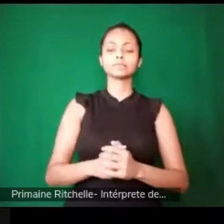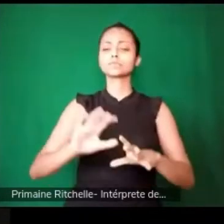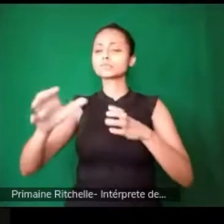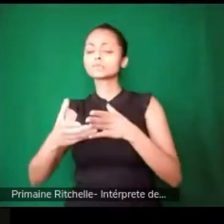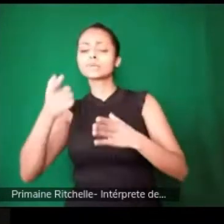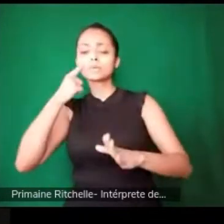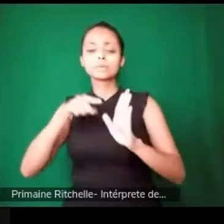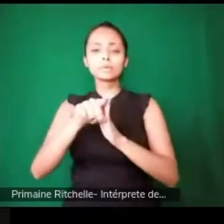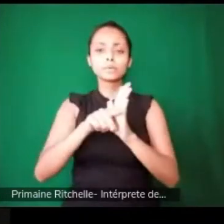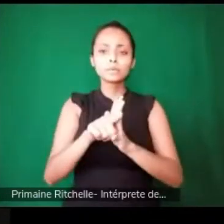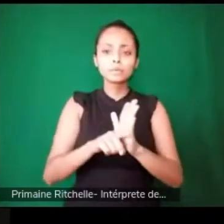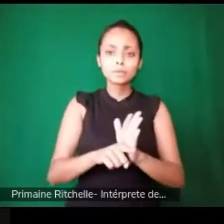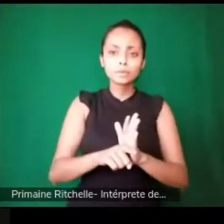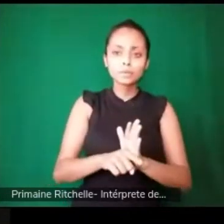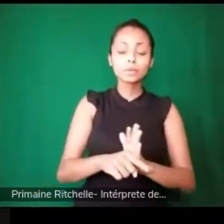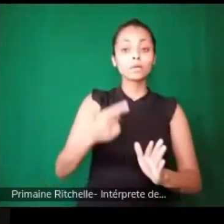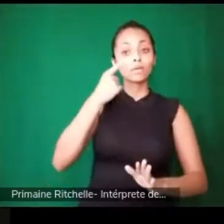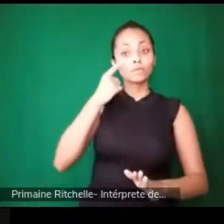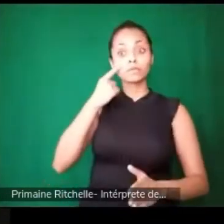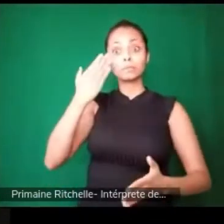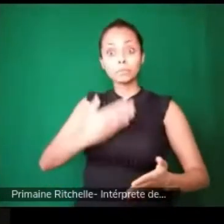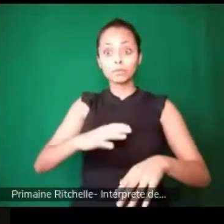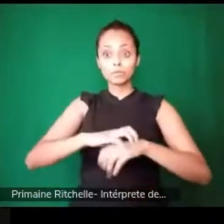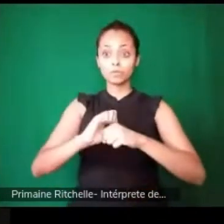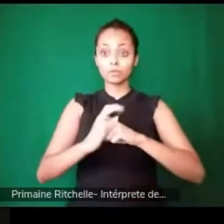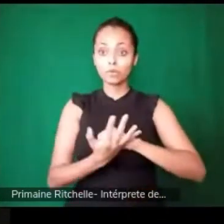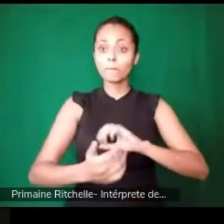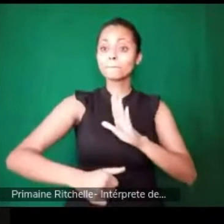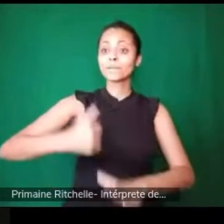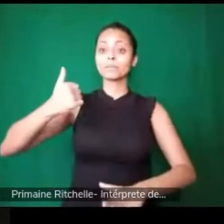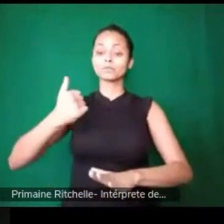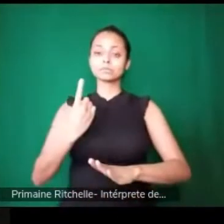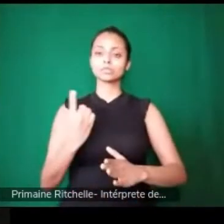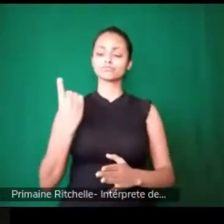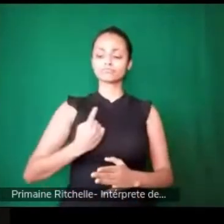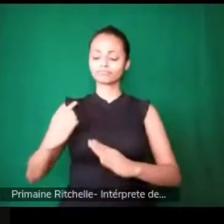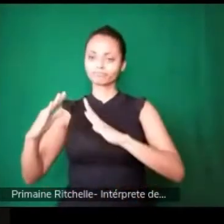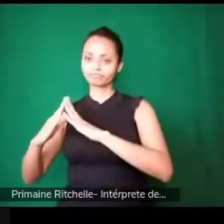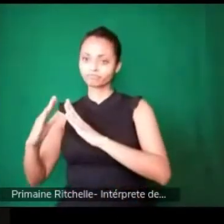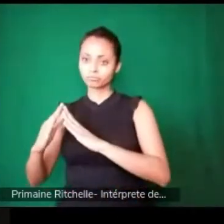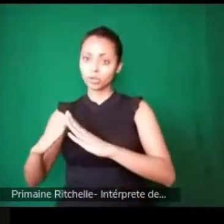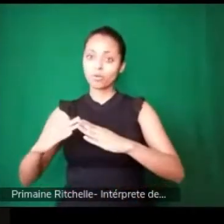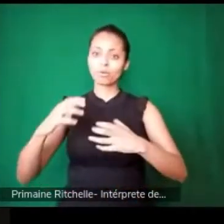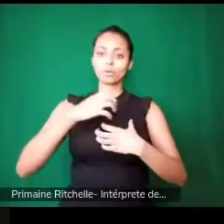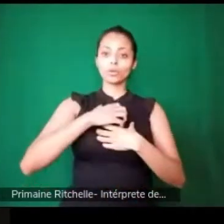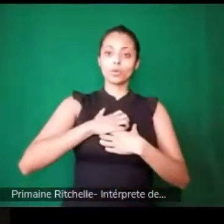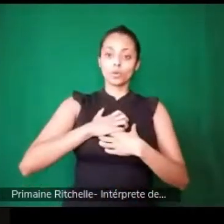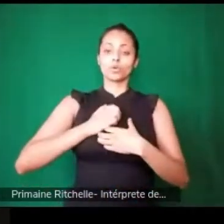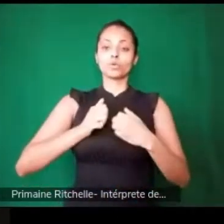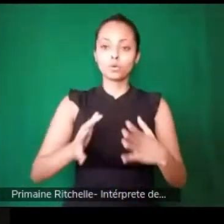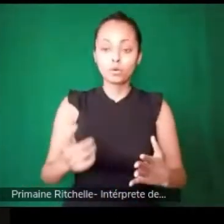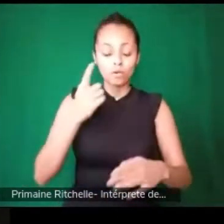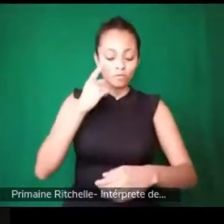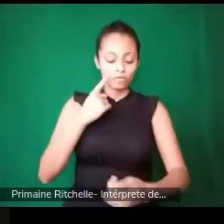dia de isolamento de caso confirmado o dia seguinte ao dia do início dos sintomas, ou da coleta do teste por método